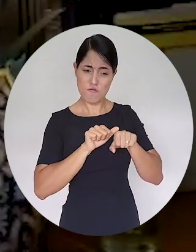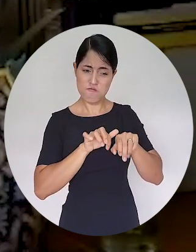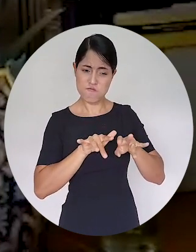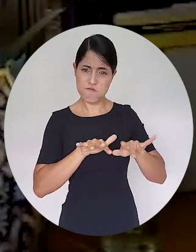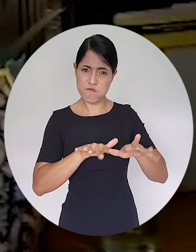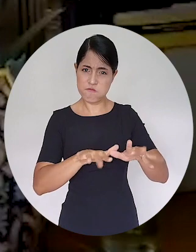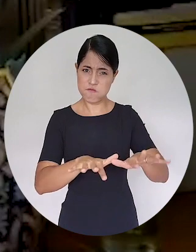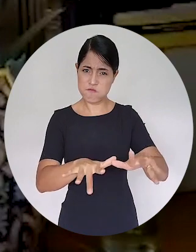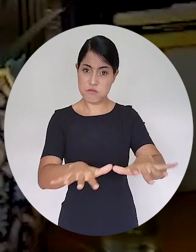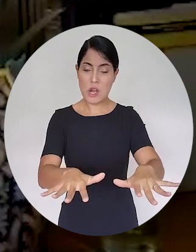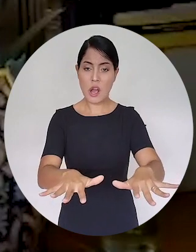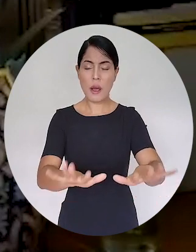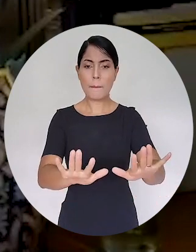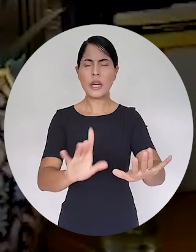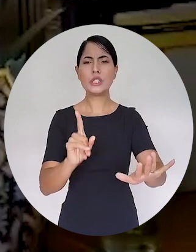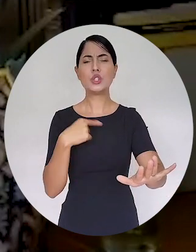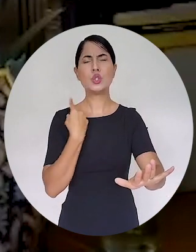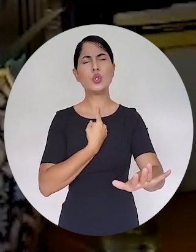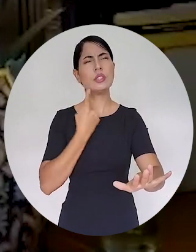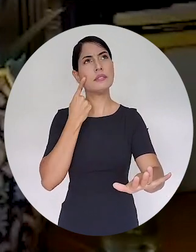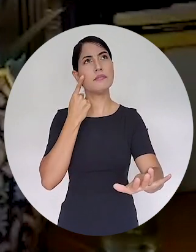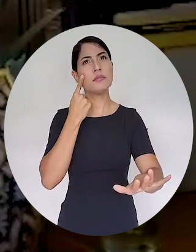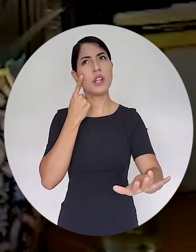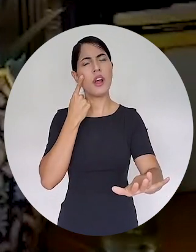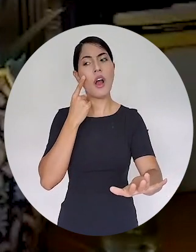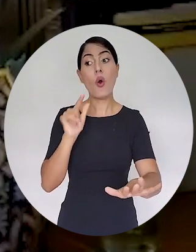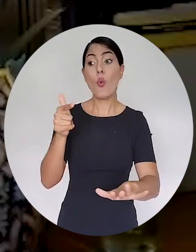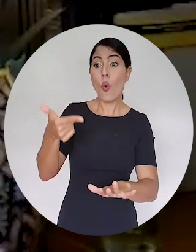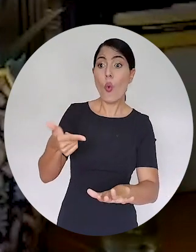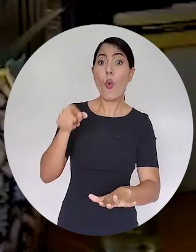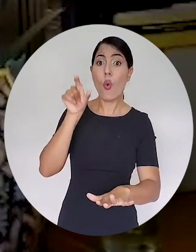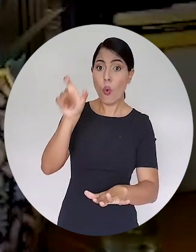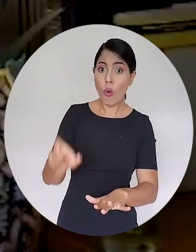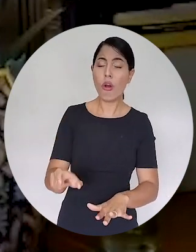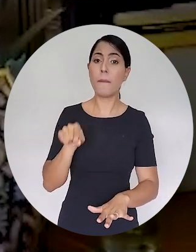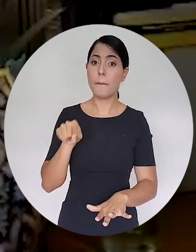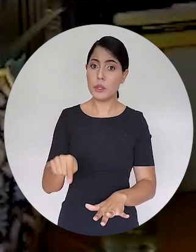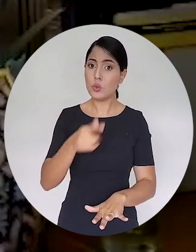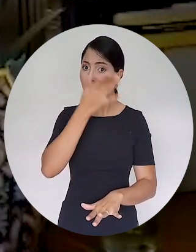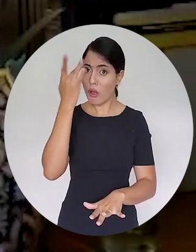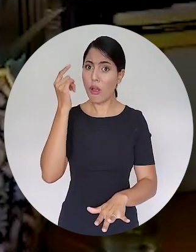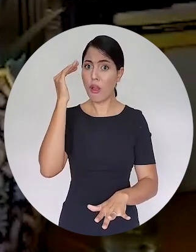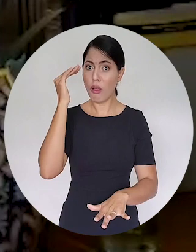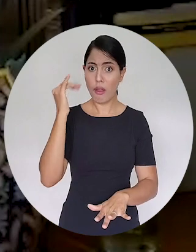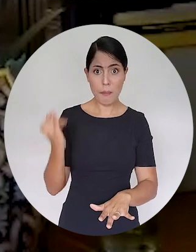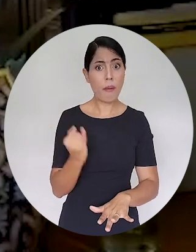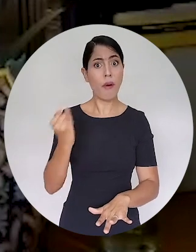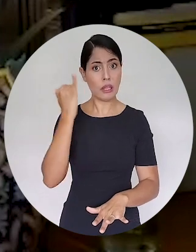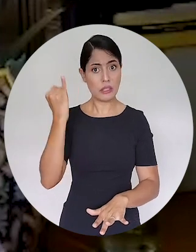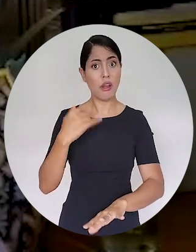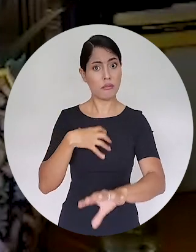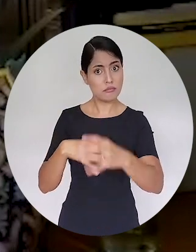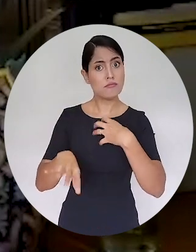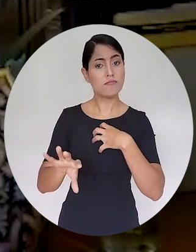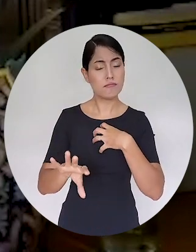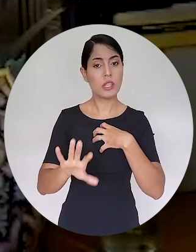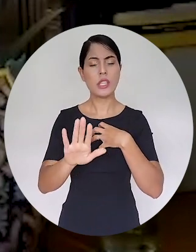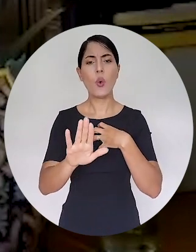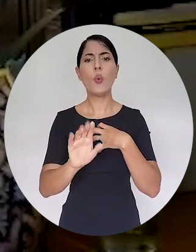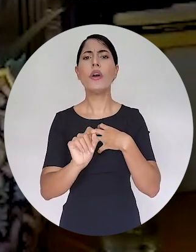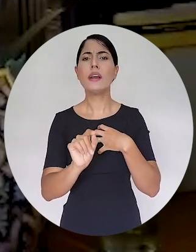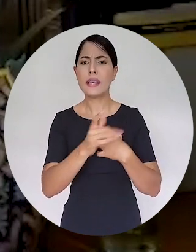pessoas passassem mais a ouvir o outro, a pensar no outro. E a mediação, eu brinco que quem conhece a mediação acaba